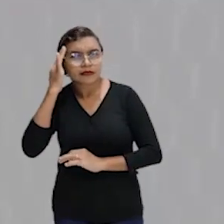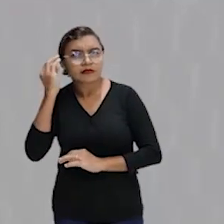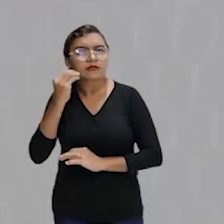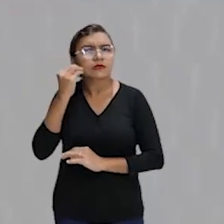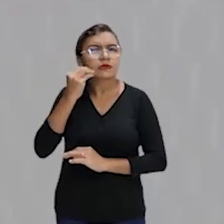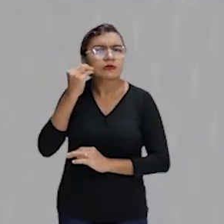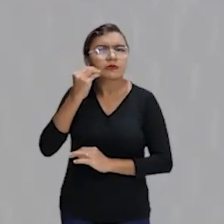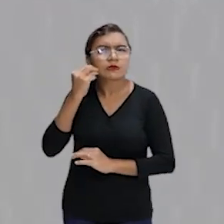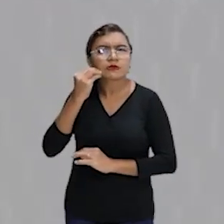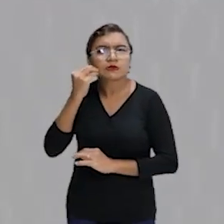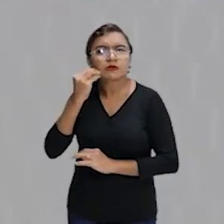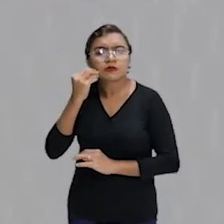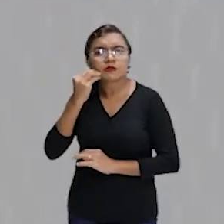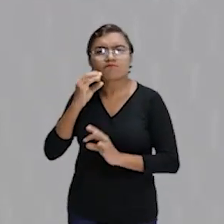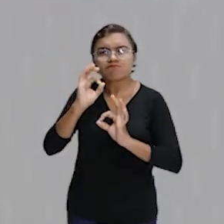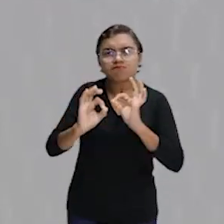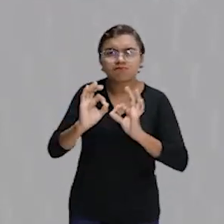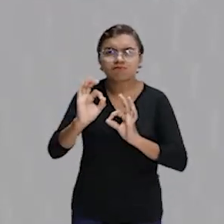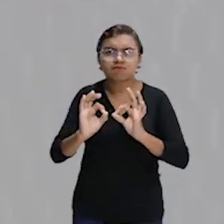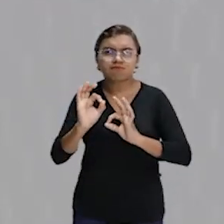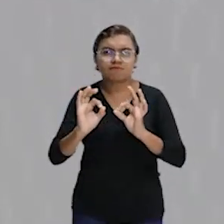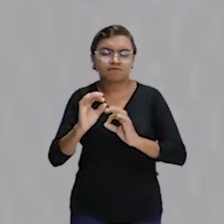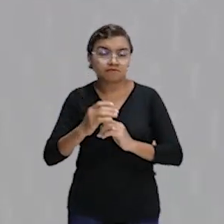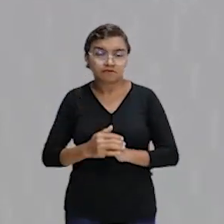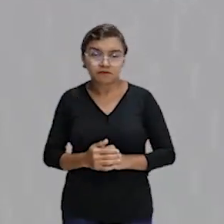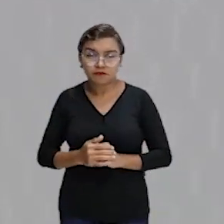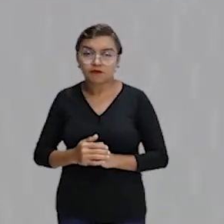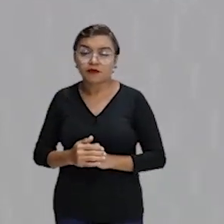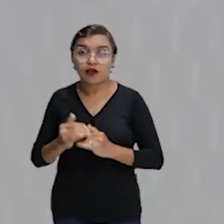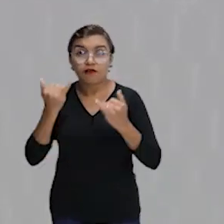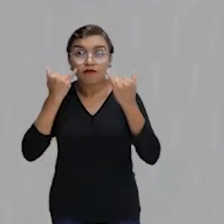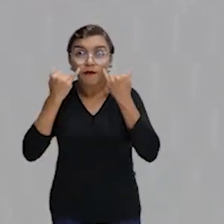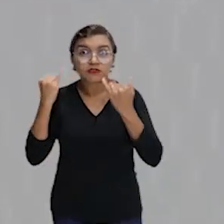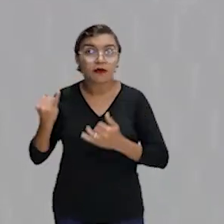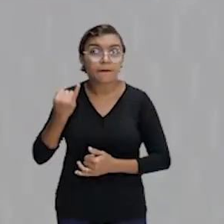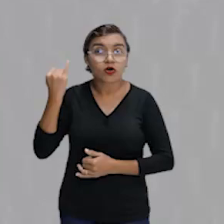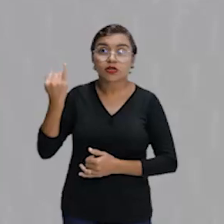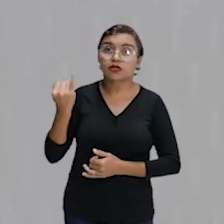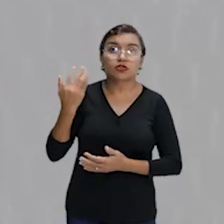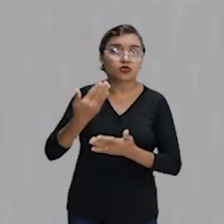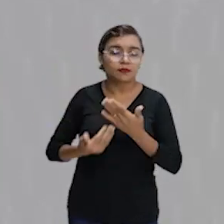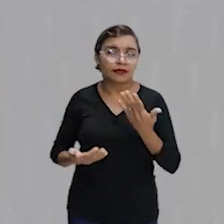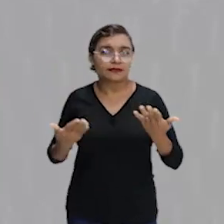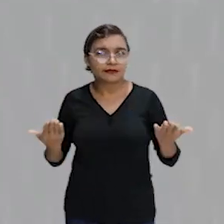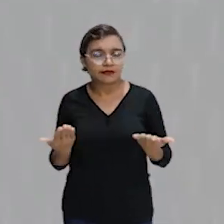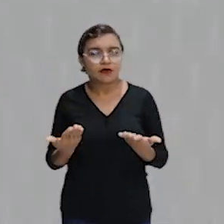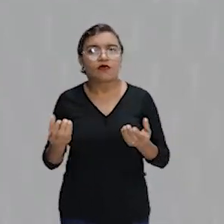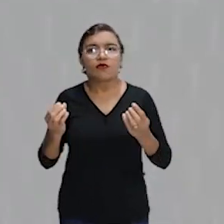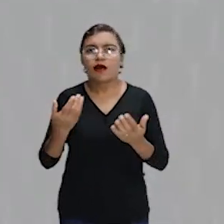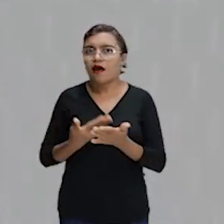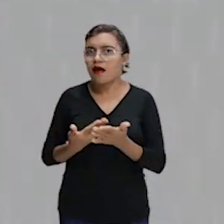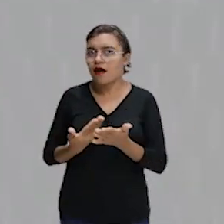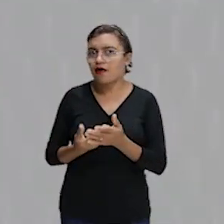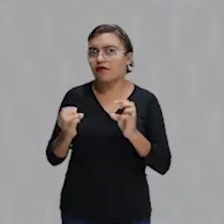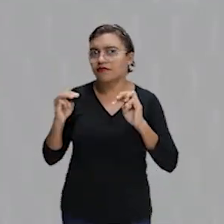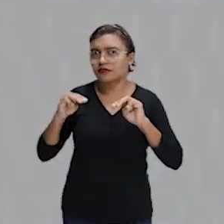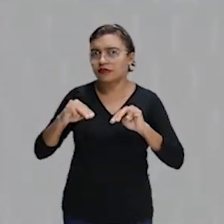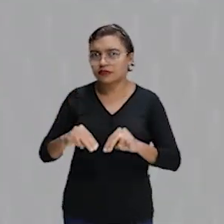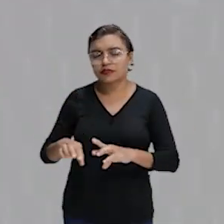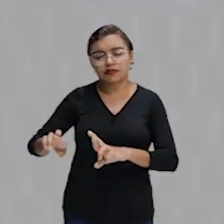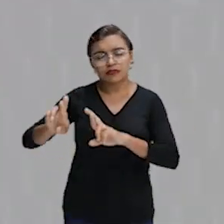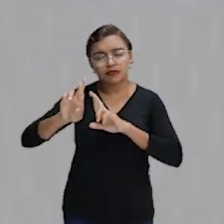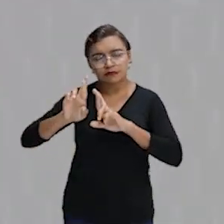informação importante que foi passada no enunciado, tá bom? Então, nesse momento a gente finaliza a nossa aula, tá? Espero que vocês